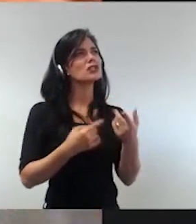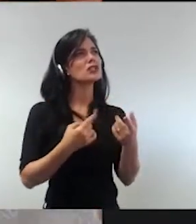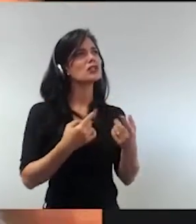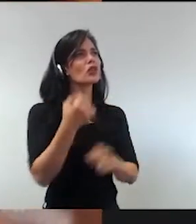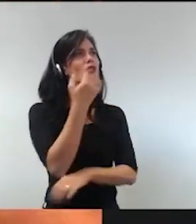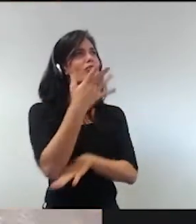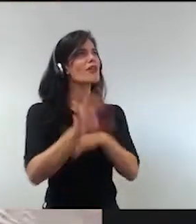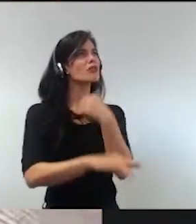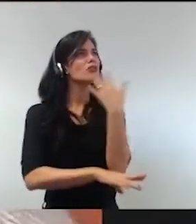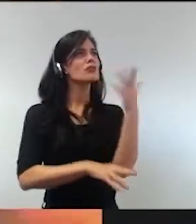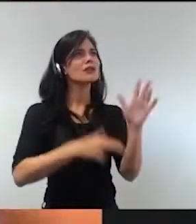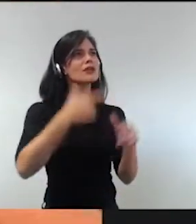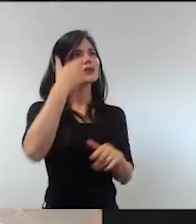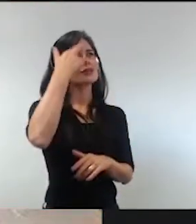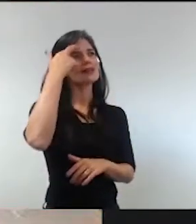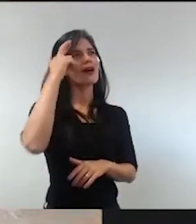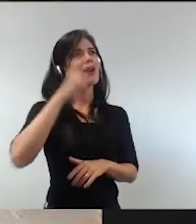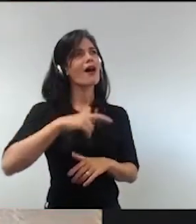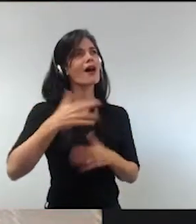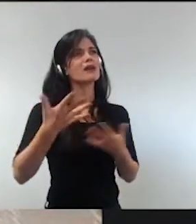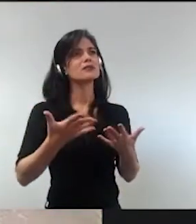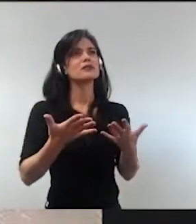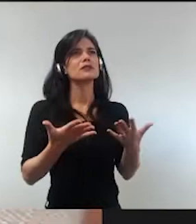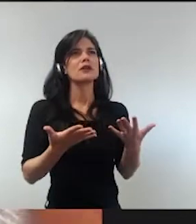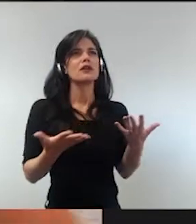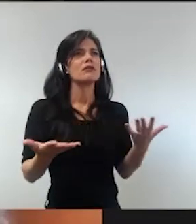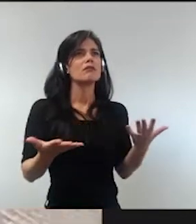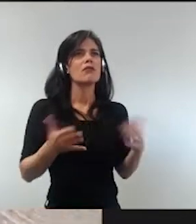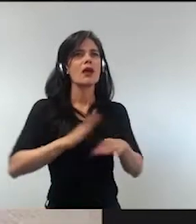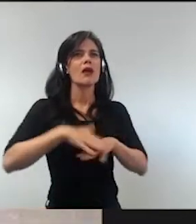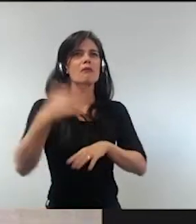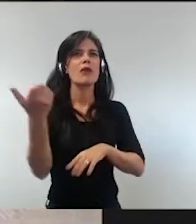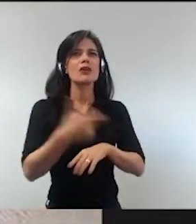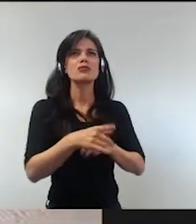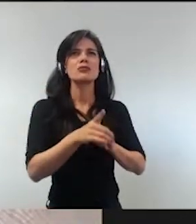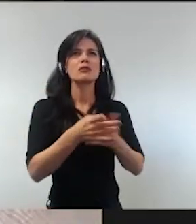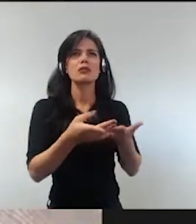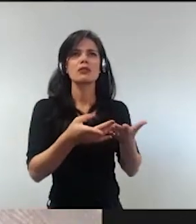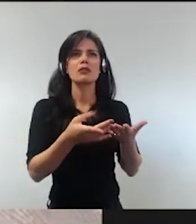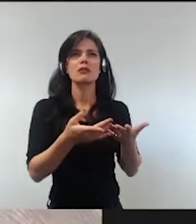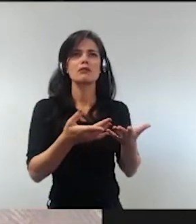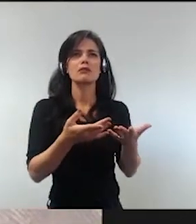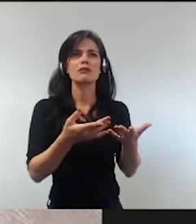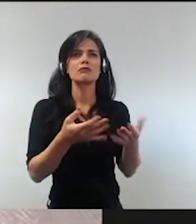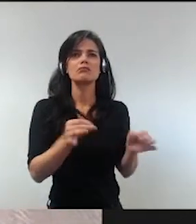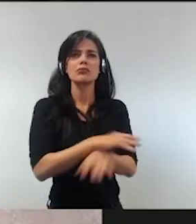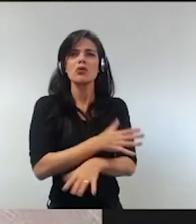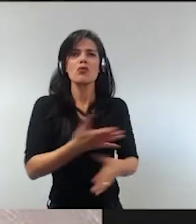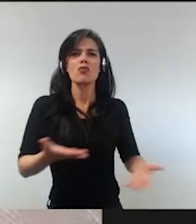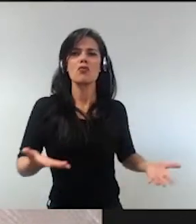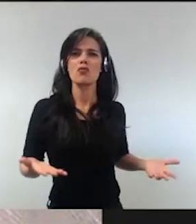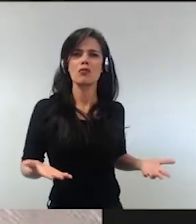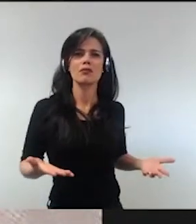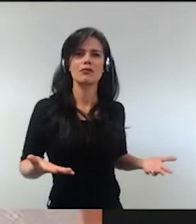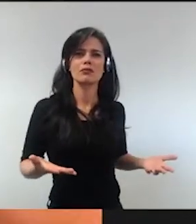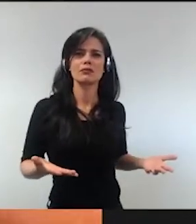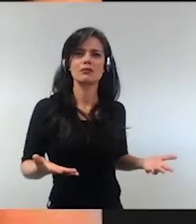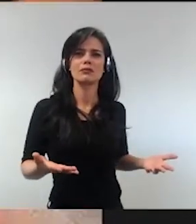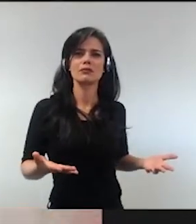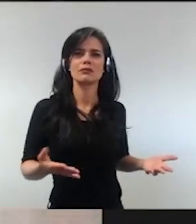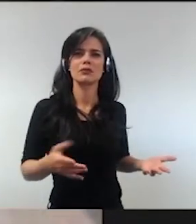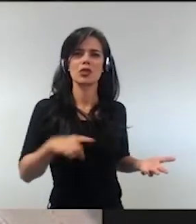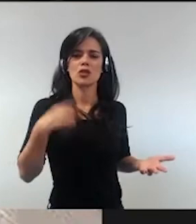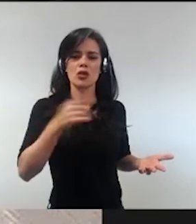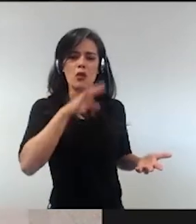natureza e a razão, pelo menos entre nós, é mais do que suficiente para um reasonable animal, para um